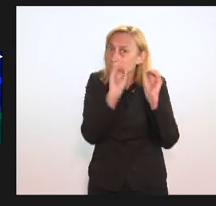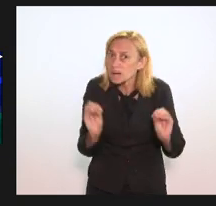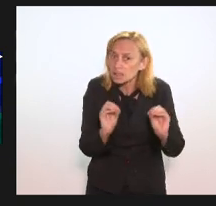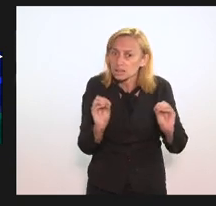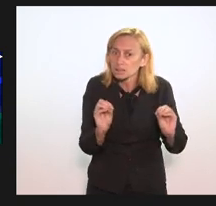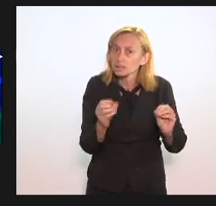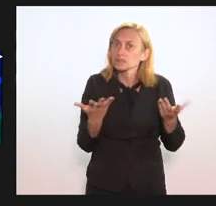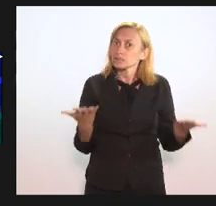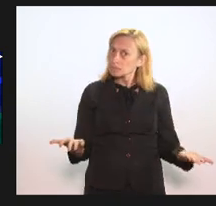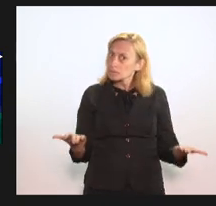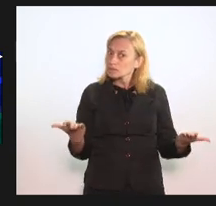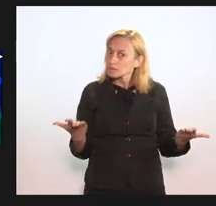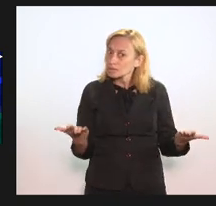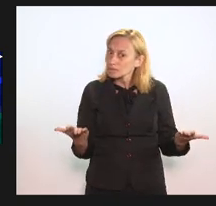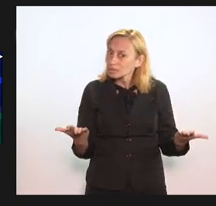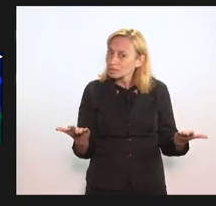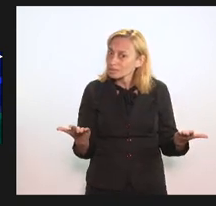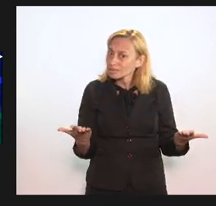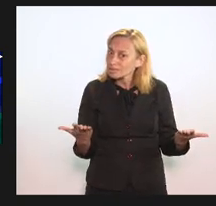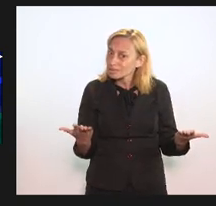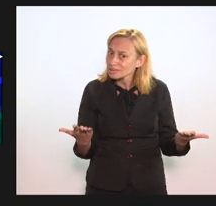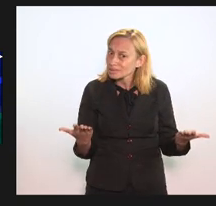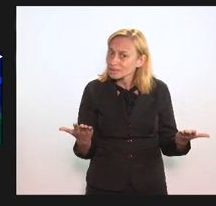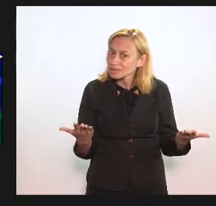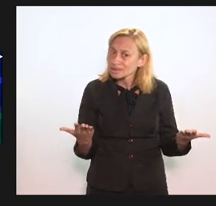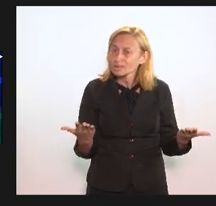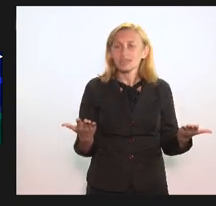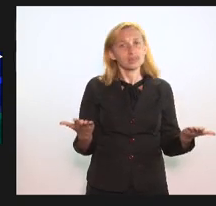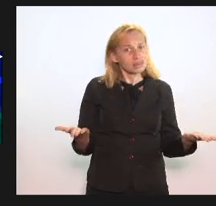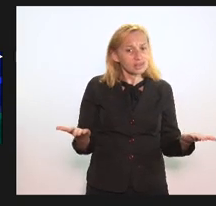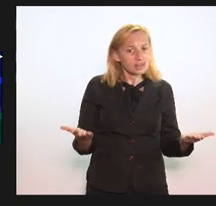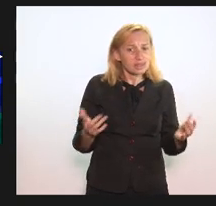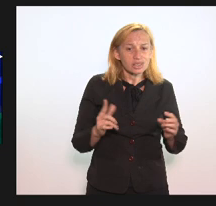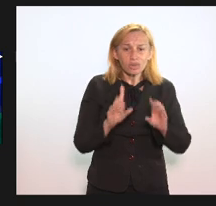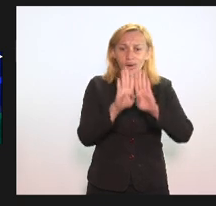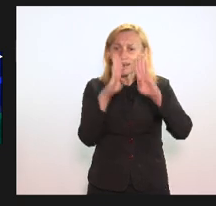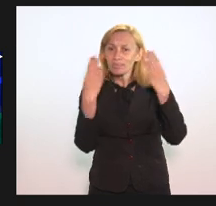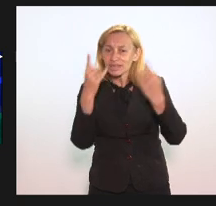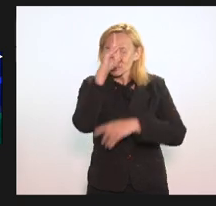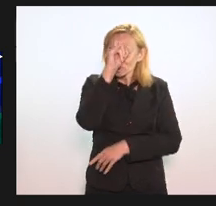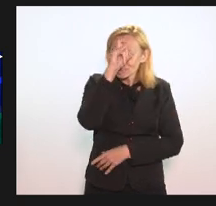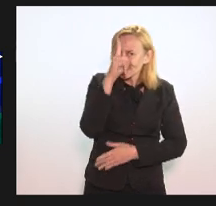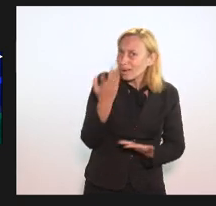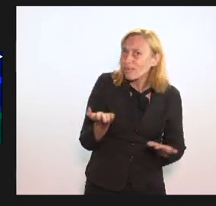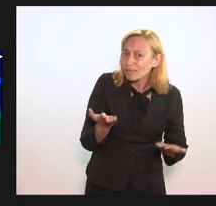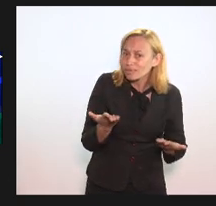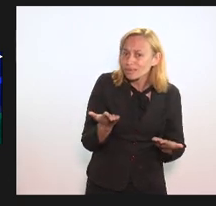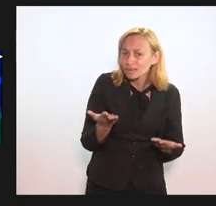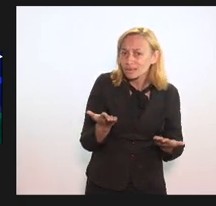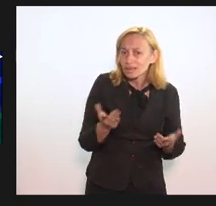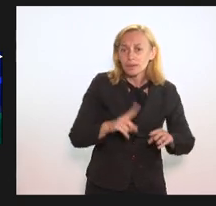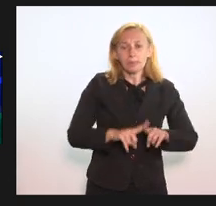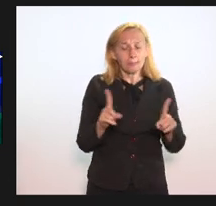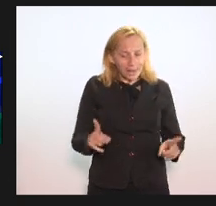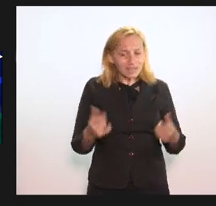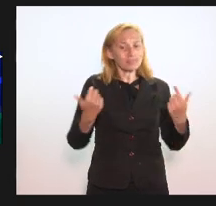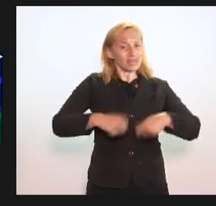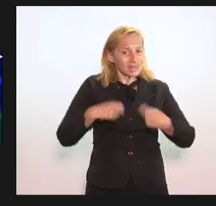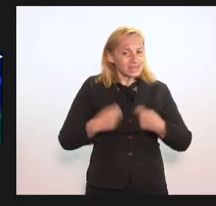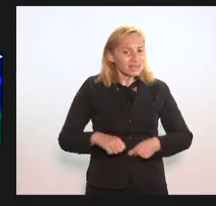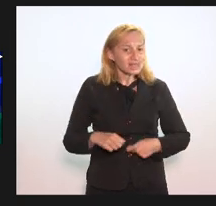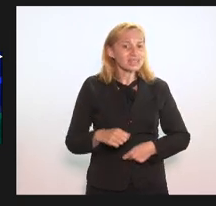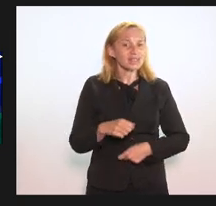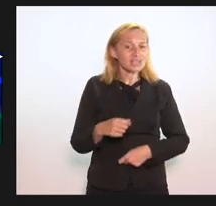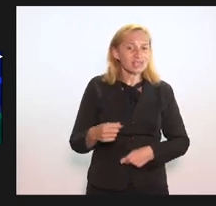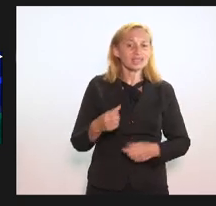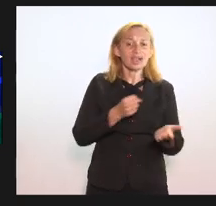foi uma determinação do governo dá um Abrir leite eu acho que temos né mas tem que ser